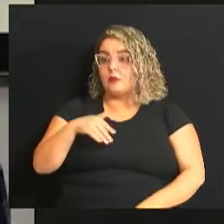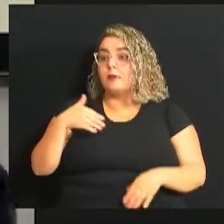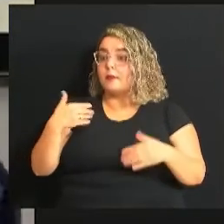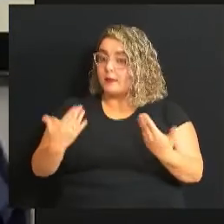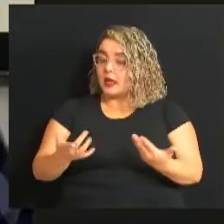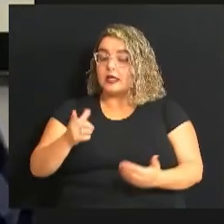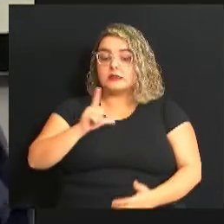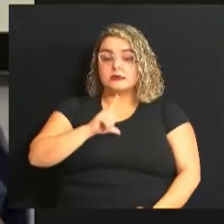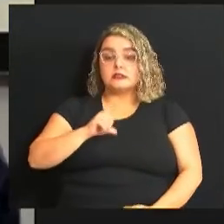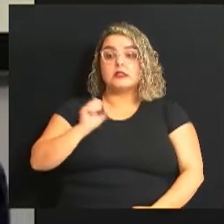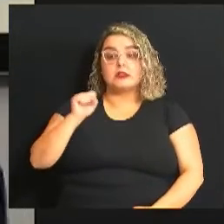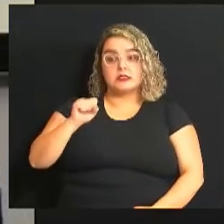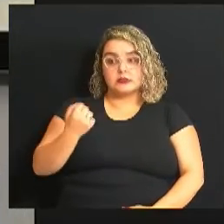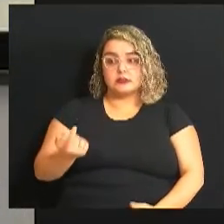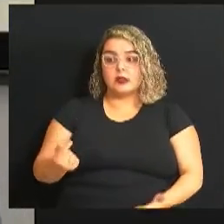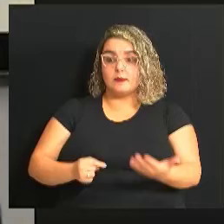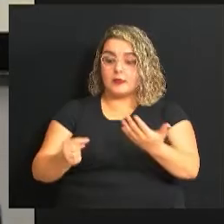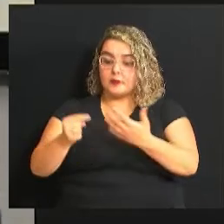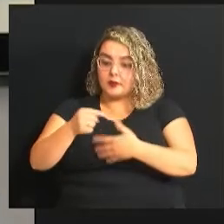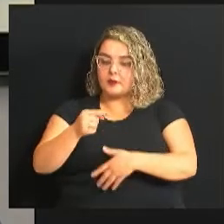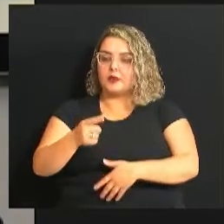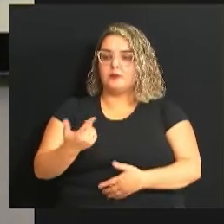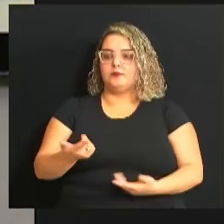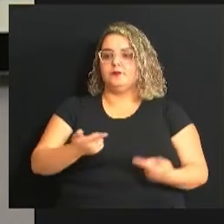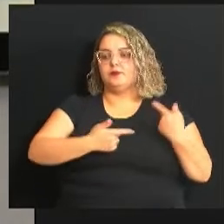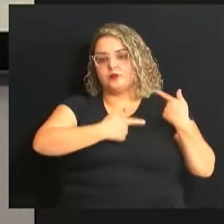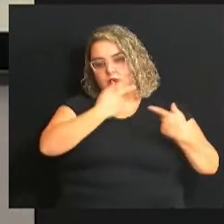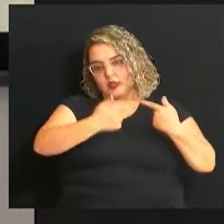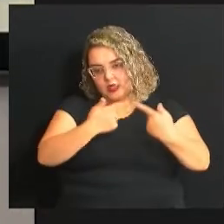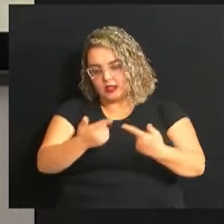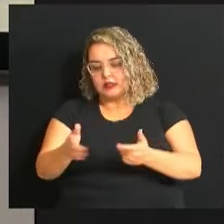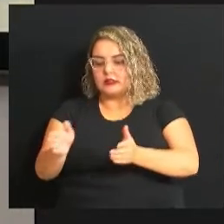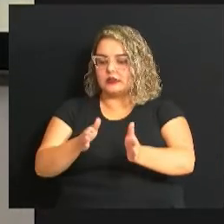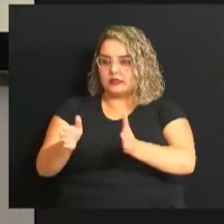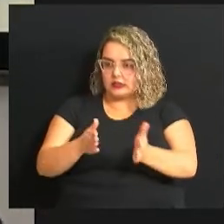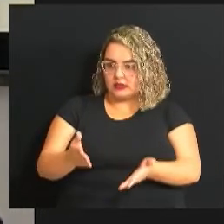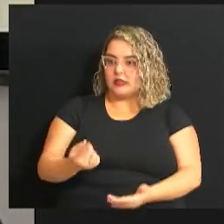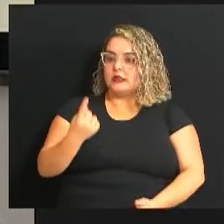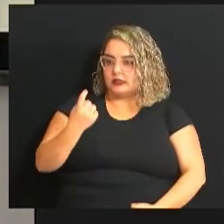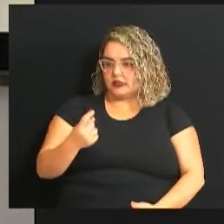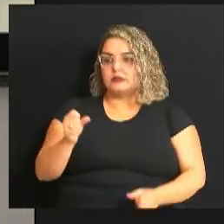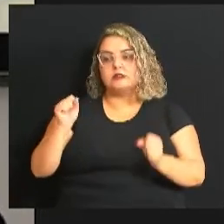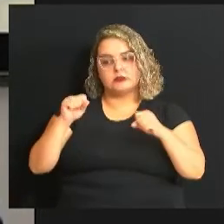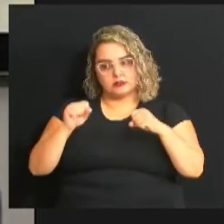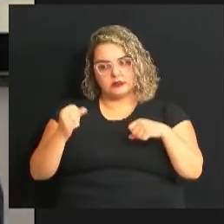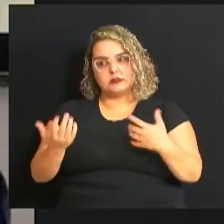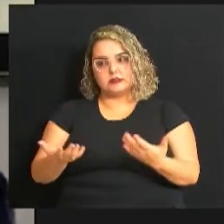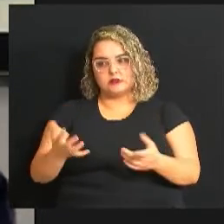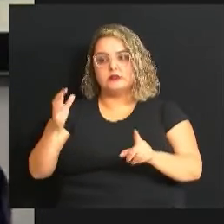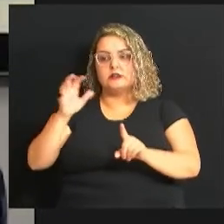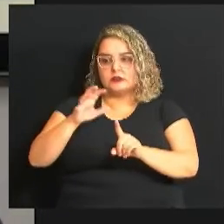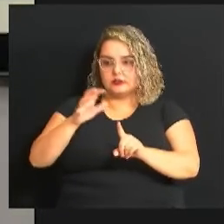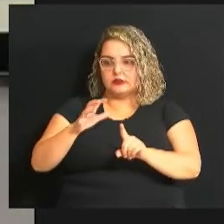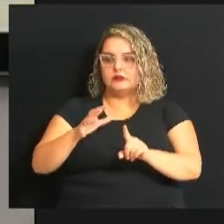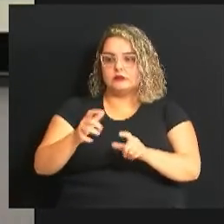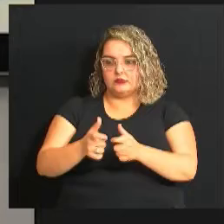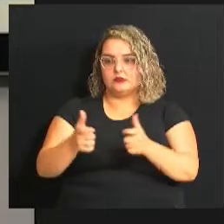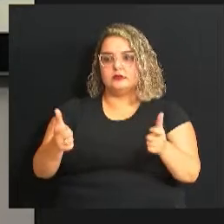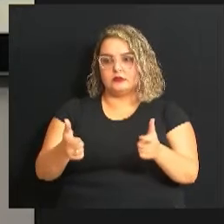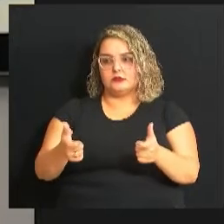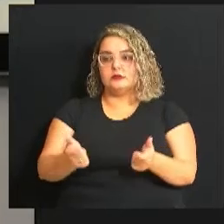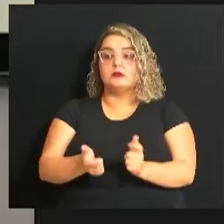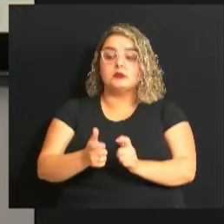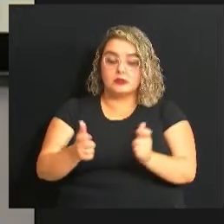existe sim fatores geracionais desse momento, que é muito único, que sim, influenciam bastante nesse aumento de